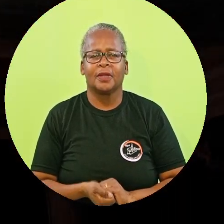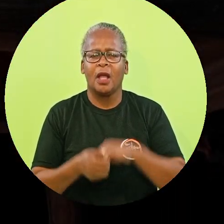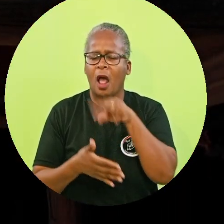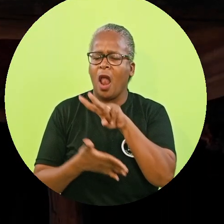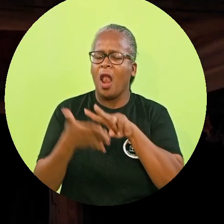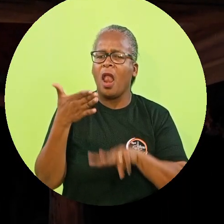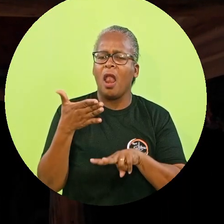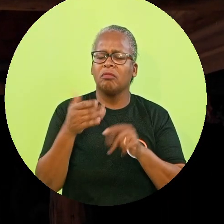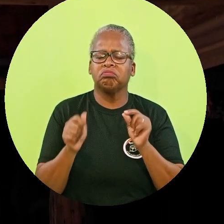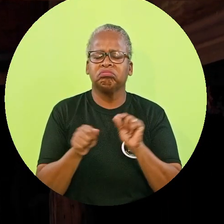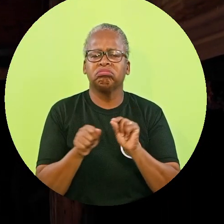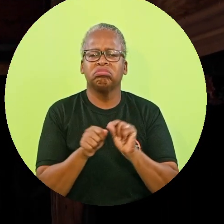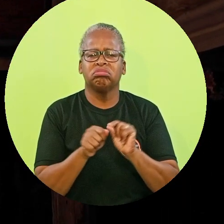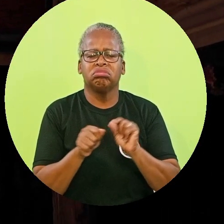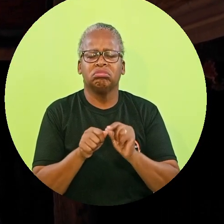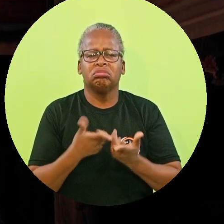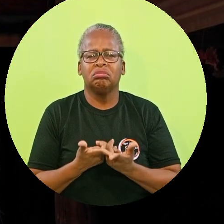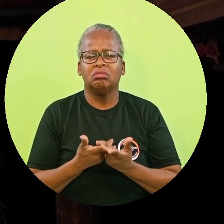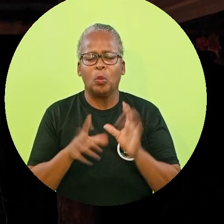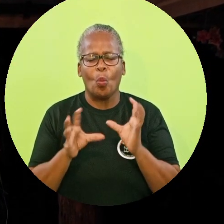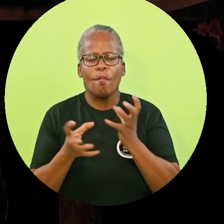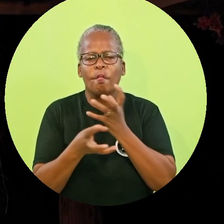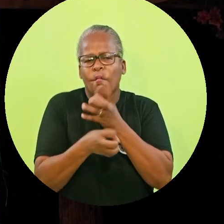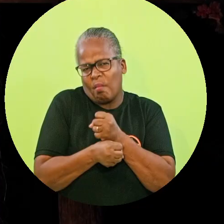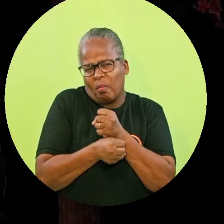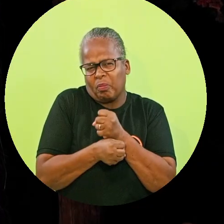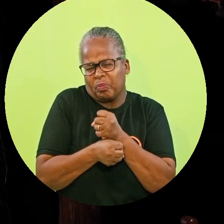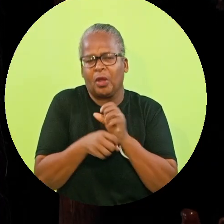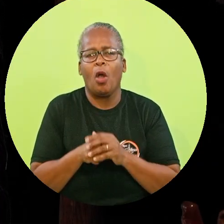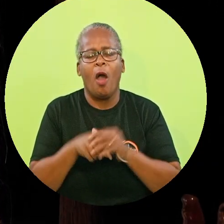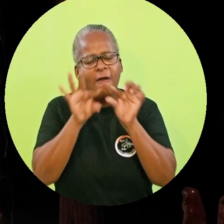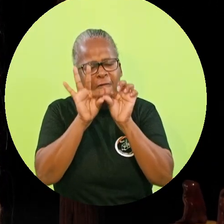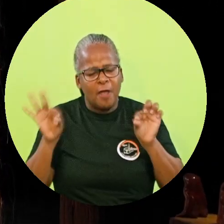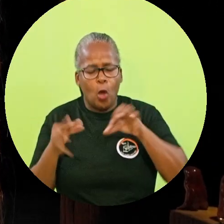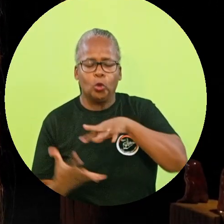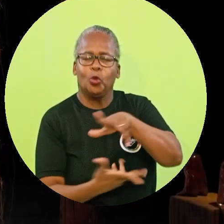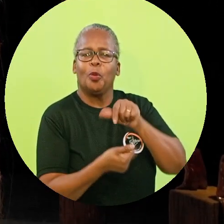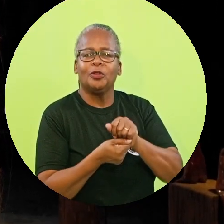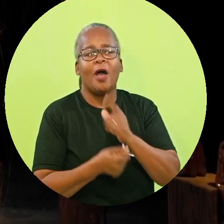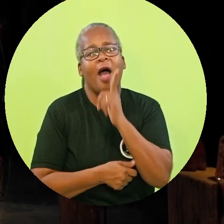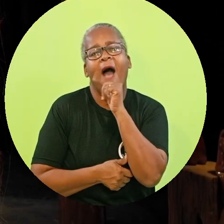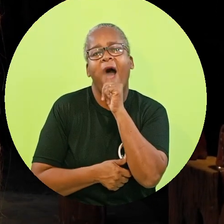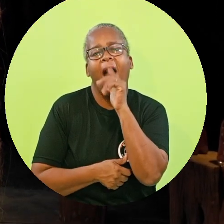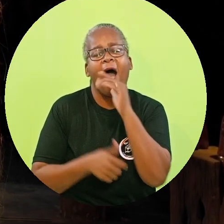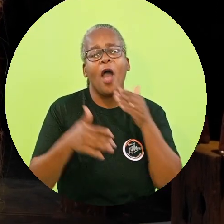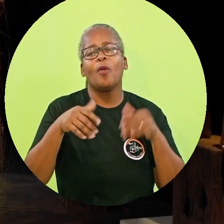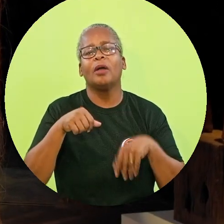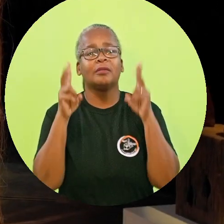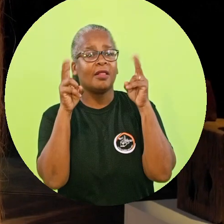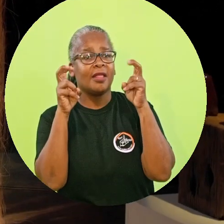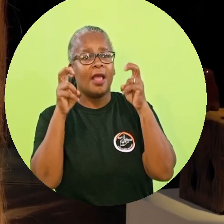Leito Seco, a queda dos fios do mundo. Nesta obra, a água, tema central, existe apenas por sua